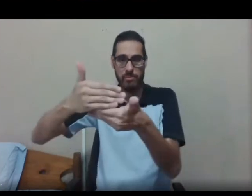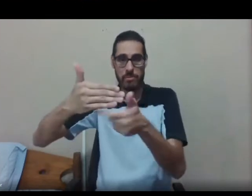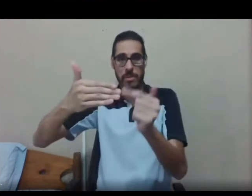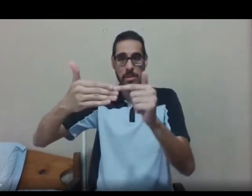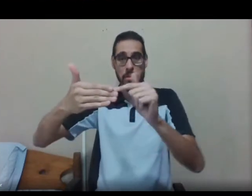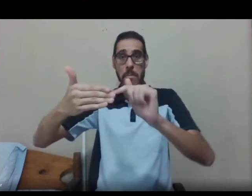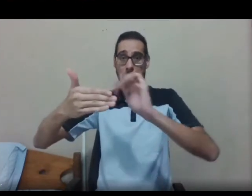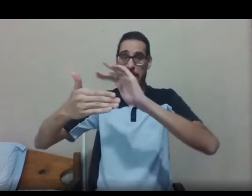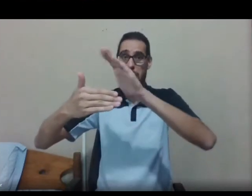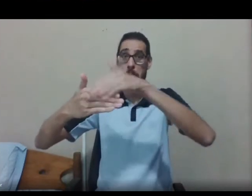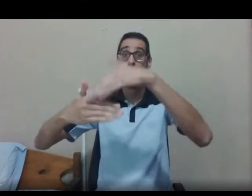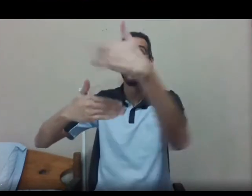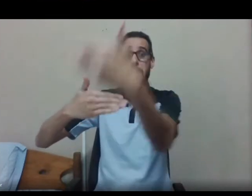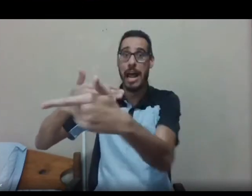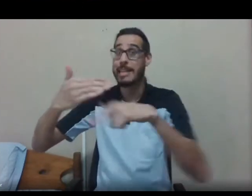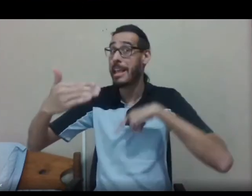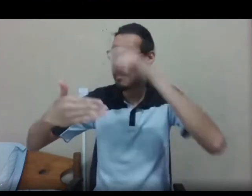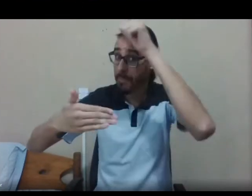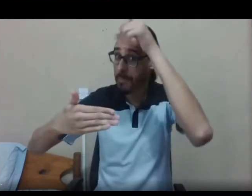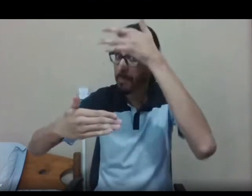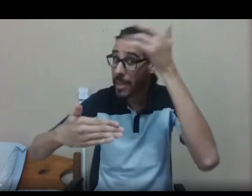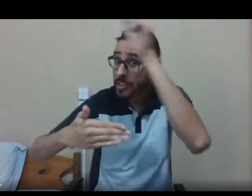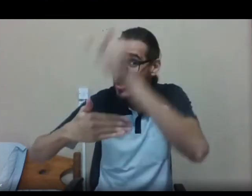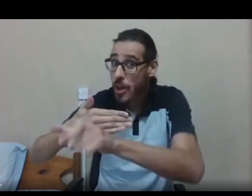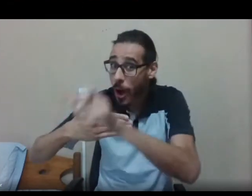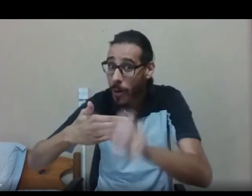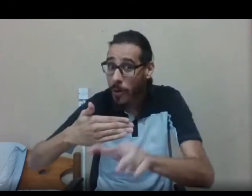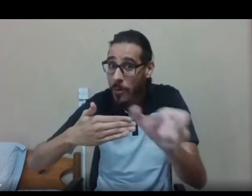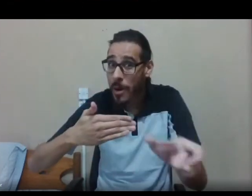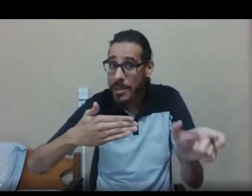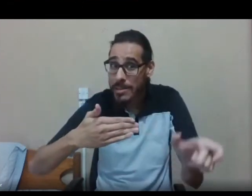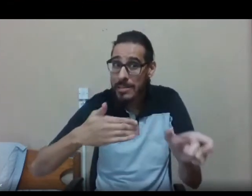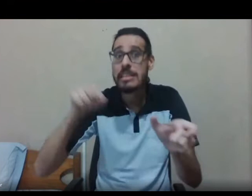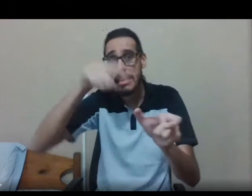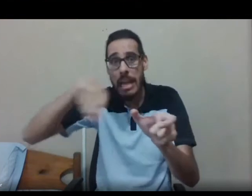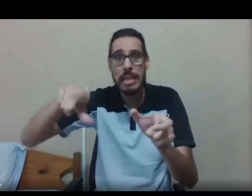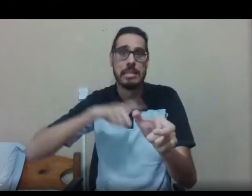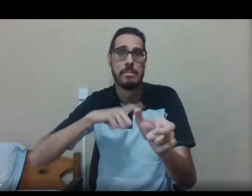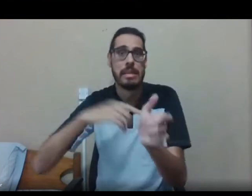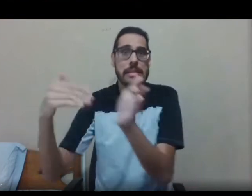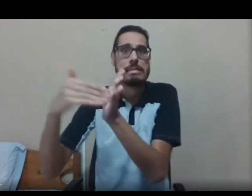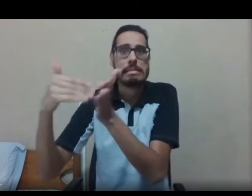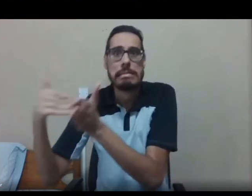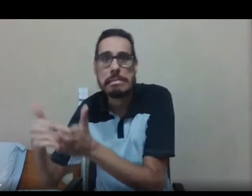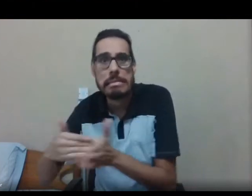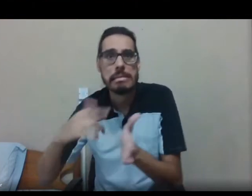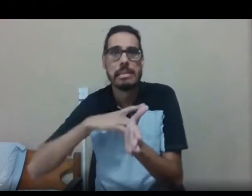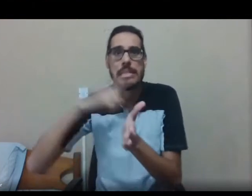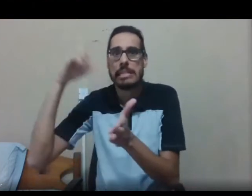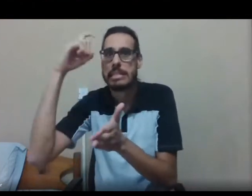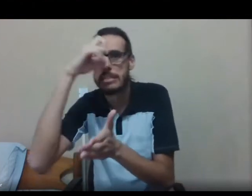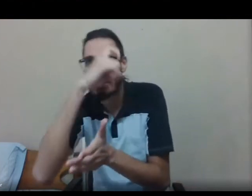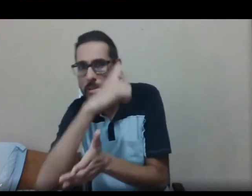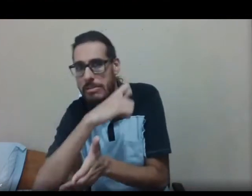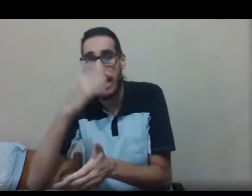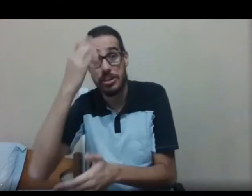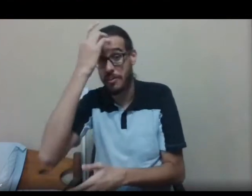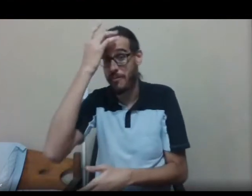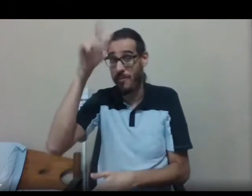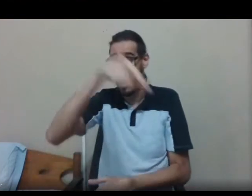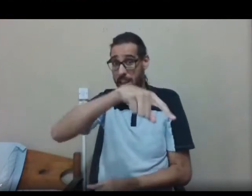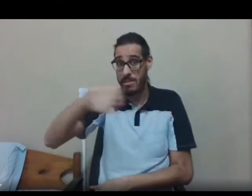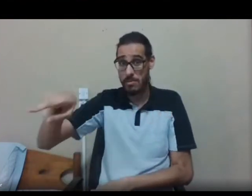eles precisam colaborar também nesse trajeto, né, nesse todo esse percurso formativo que a gente inicia